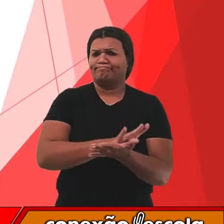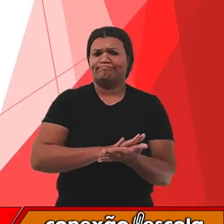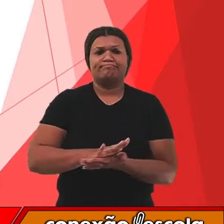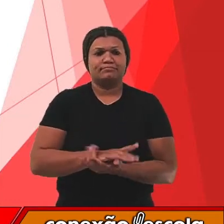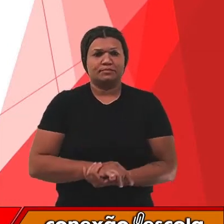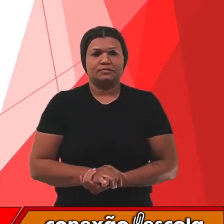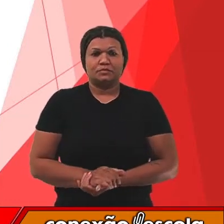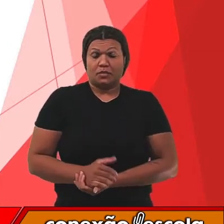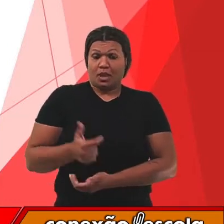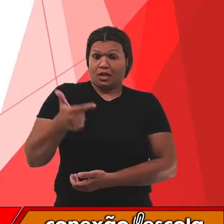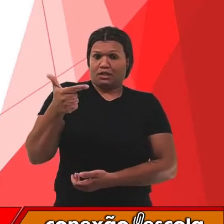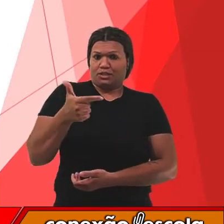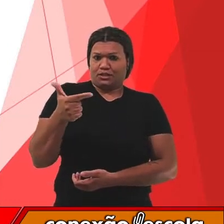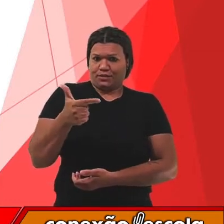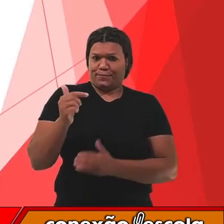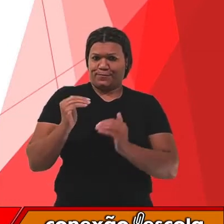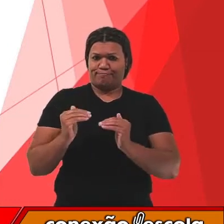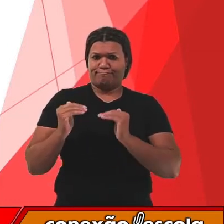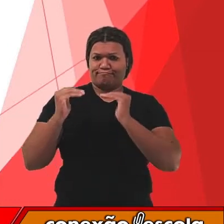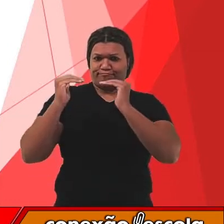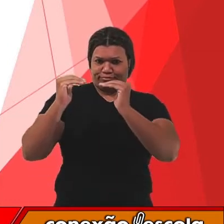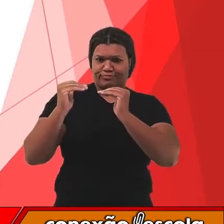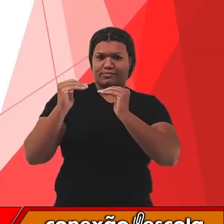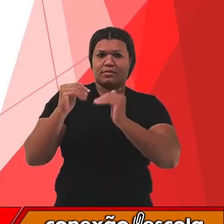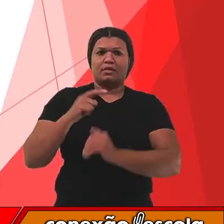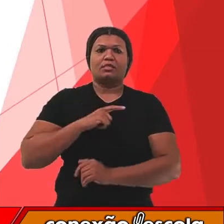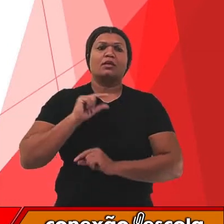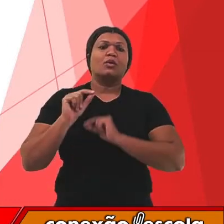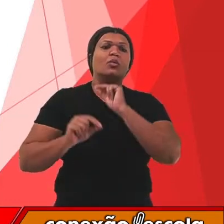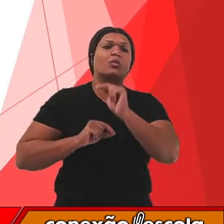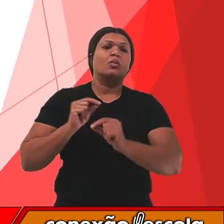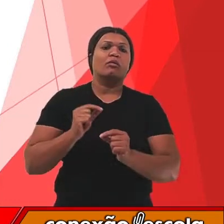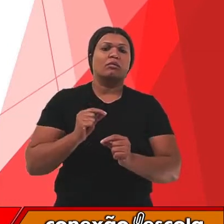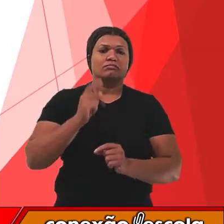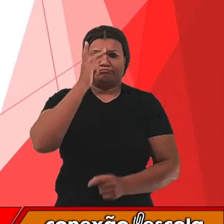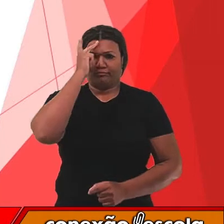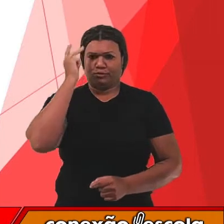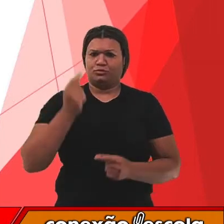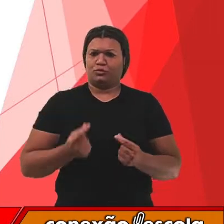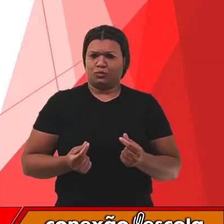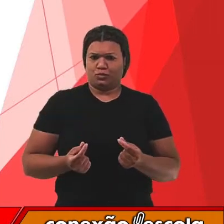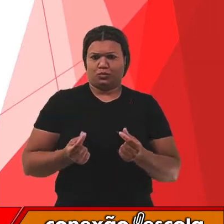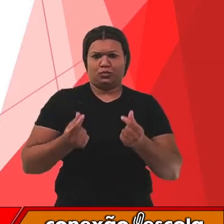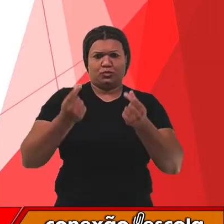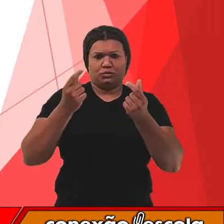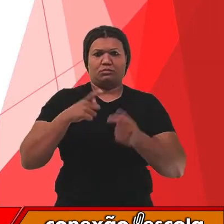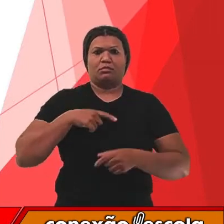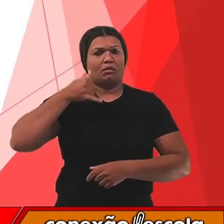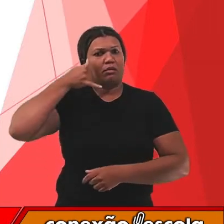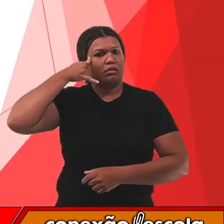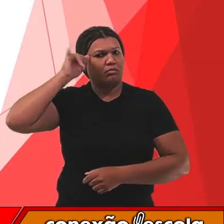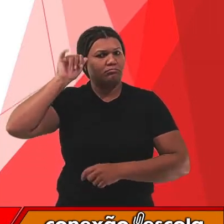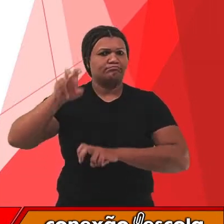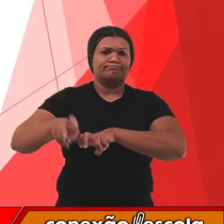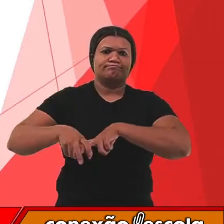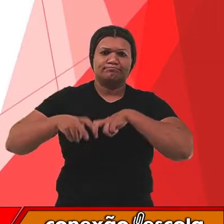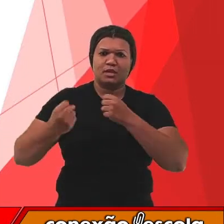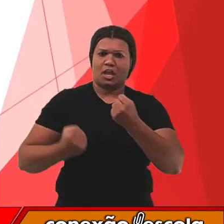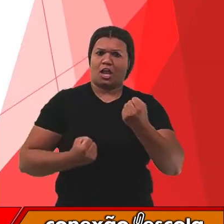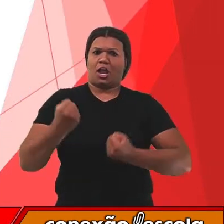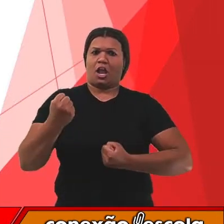estado, nós temos a nobreza, que também dispunham a seu prazer de terras, cargos,